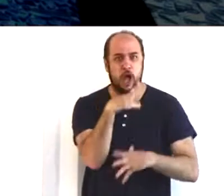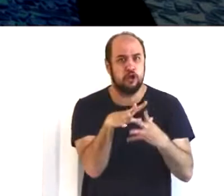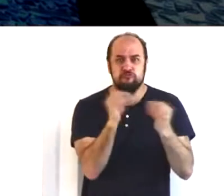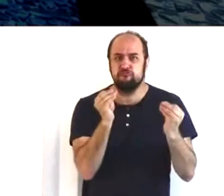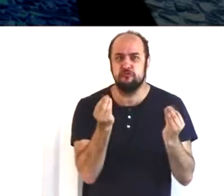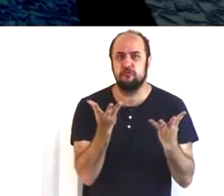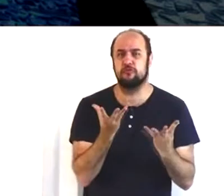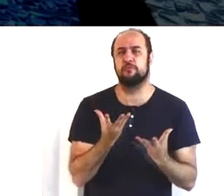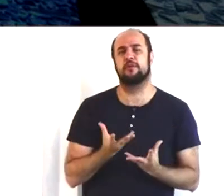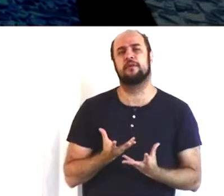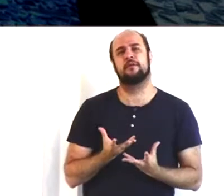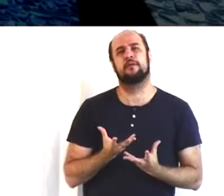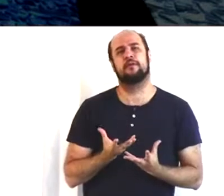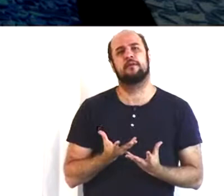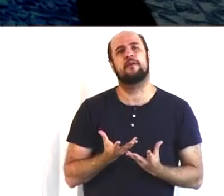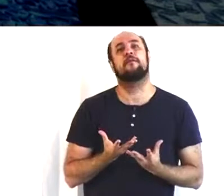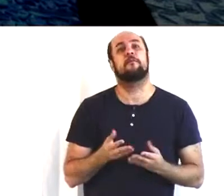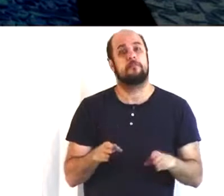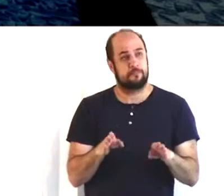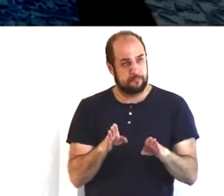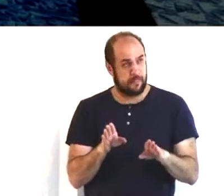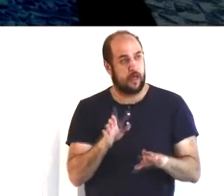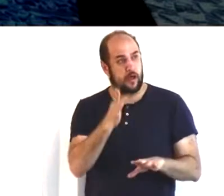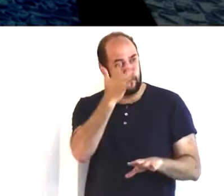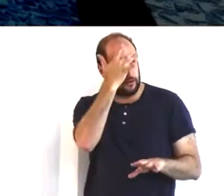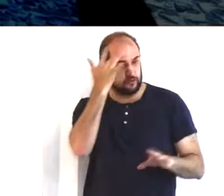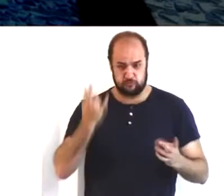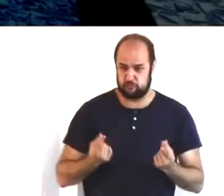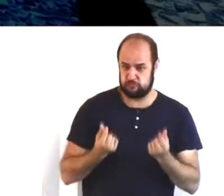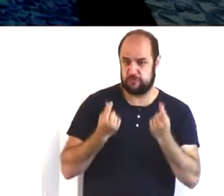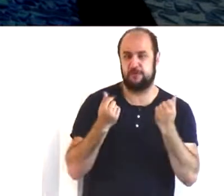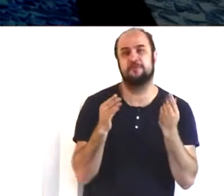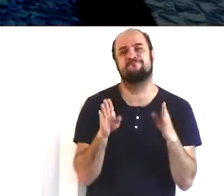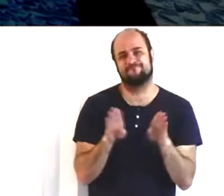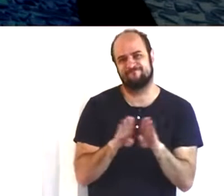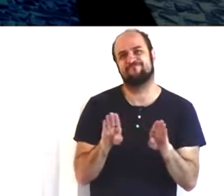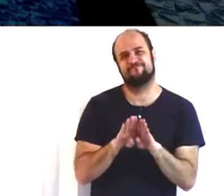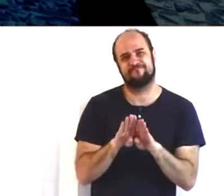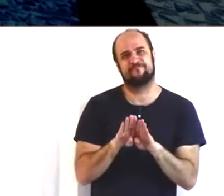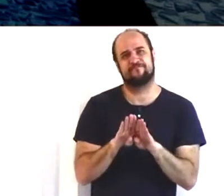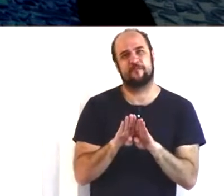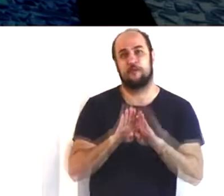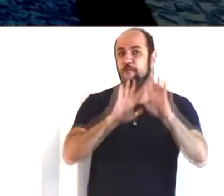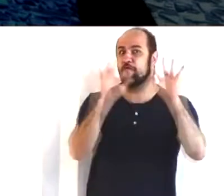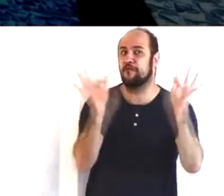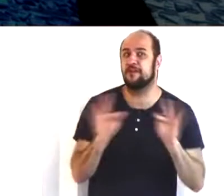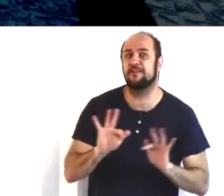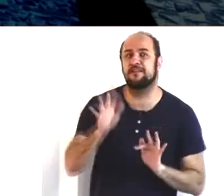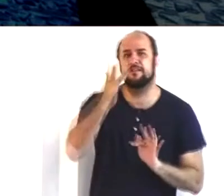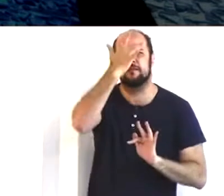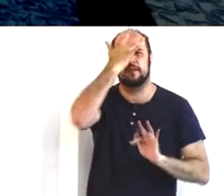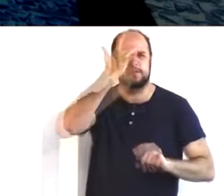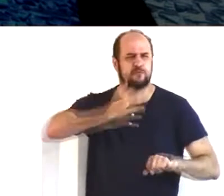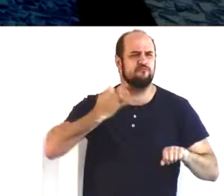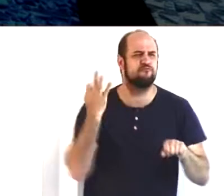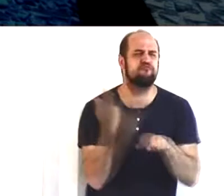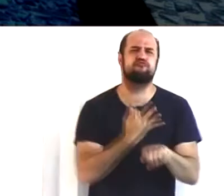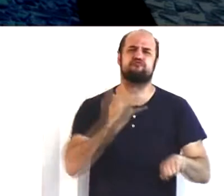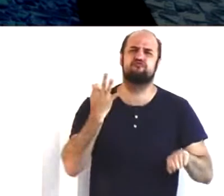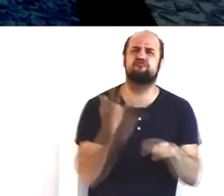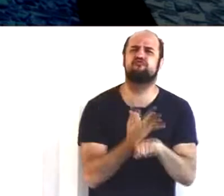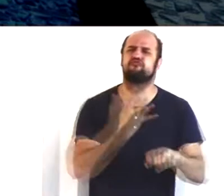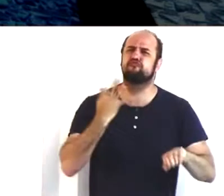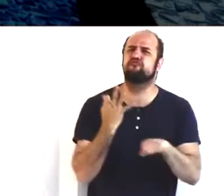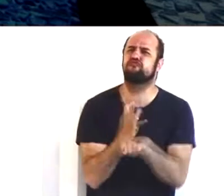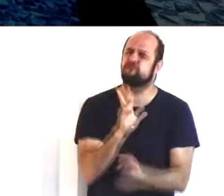seu aspecto. Assim também se murchará o rico em seus caminhos. Bem-aventurado o homem que suporta com